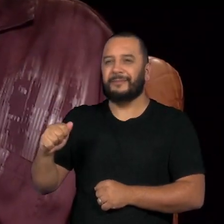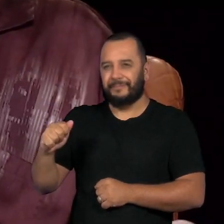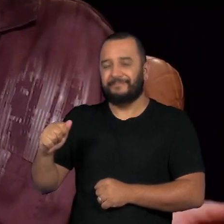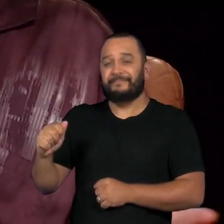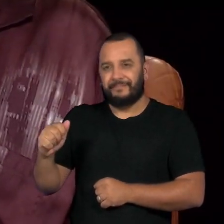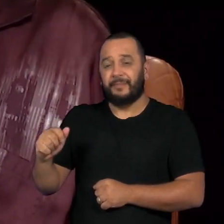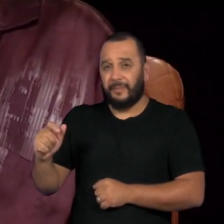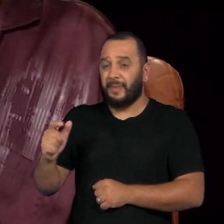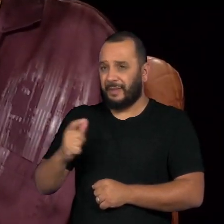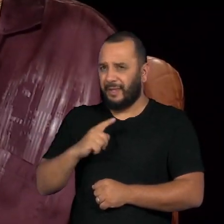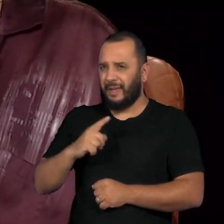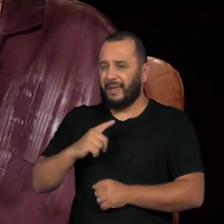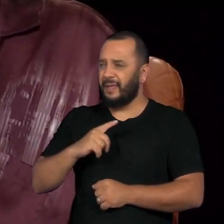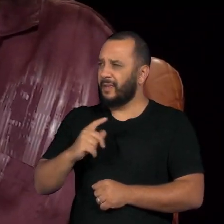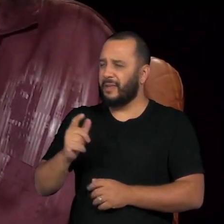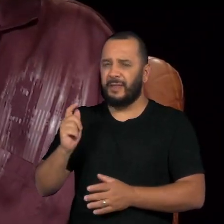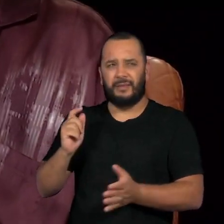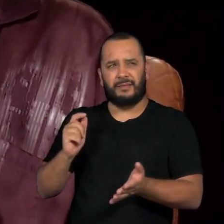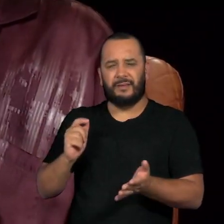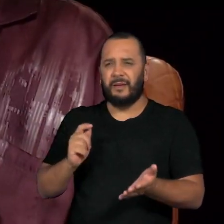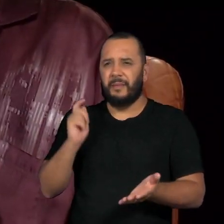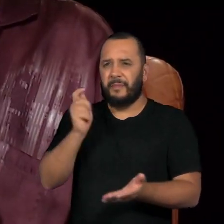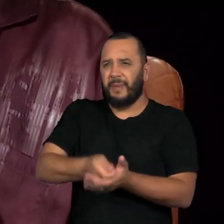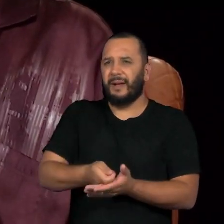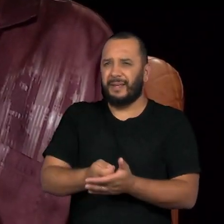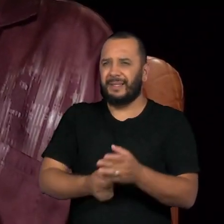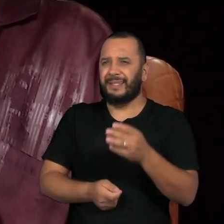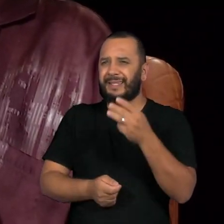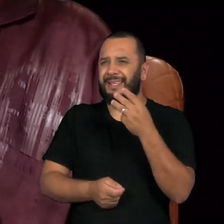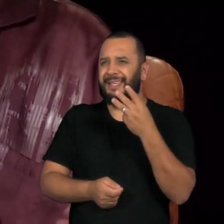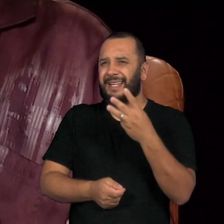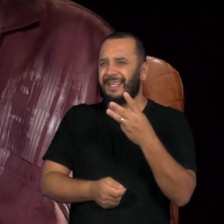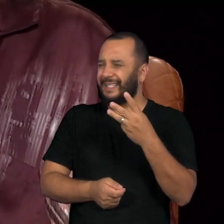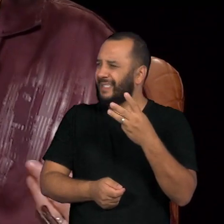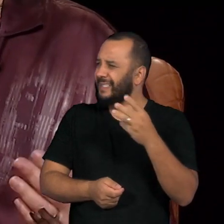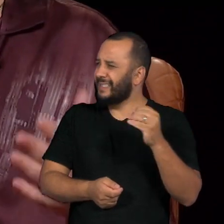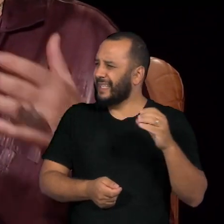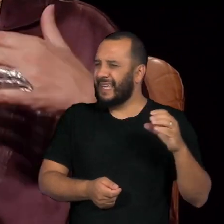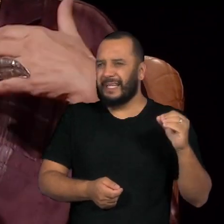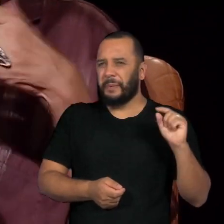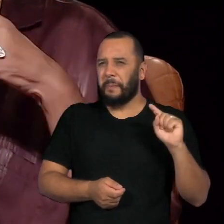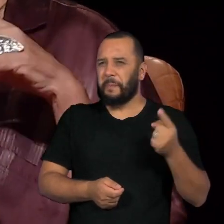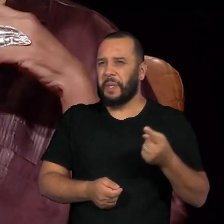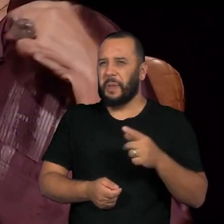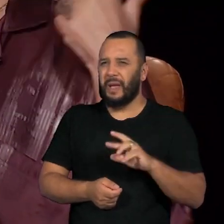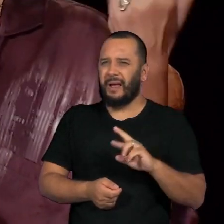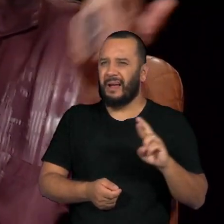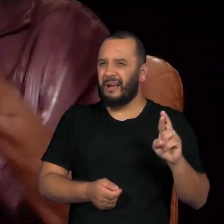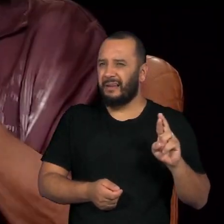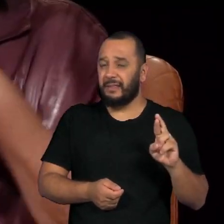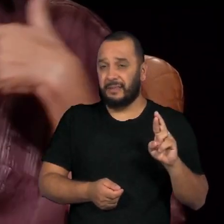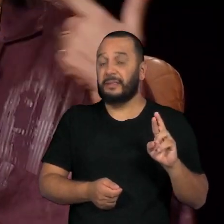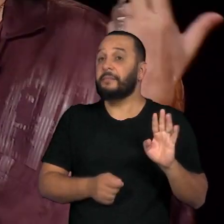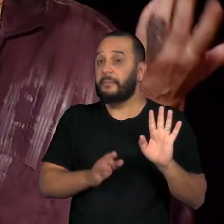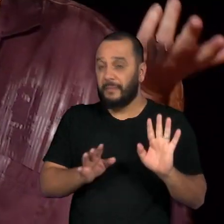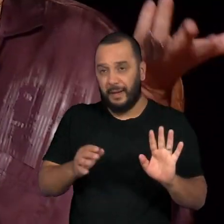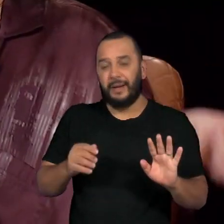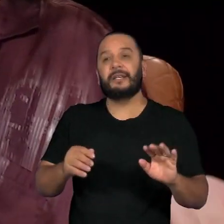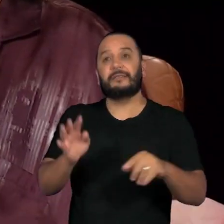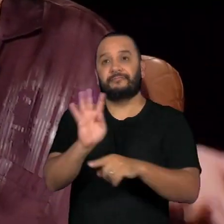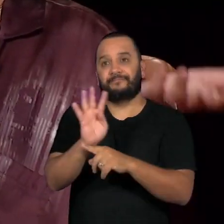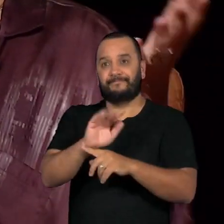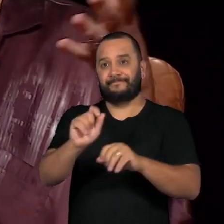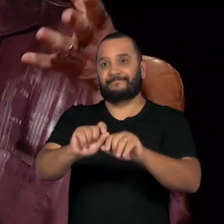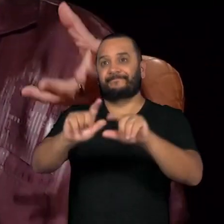custou 300 e poucos mil reais e aí entrou em sala, quer dizer, ganhou prêmios fora